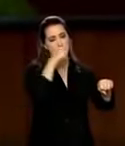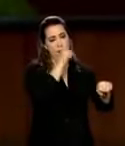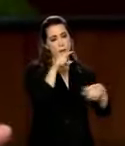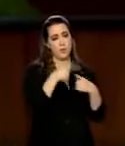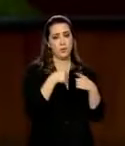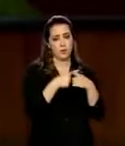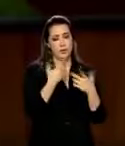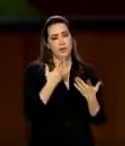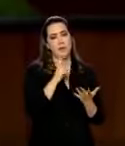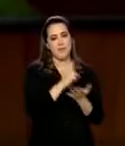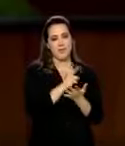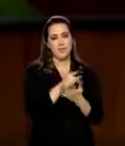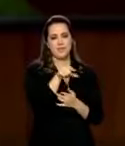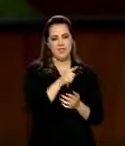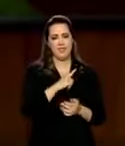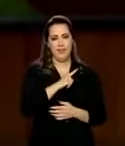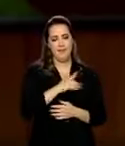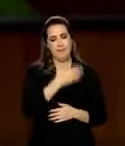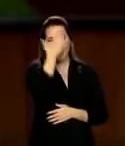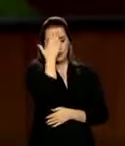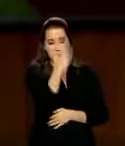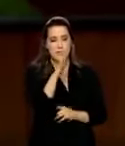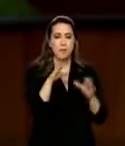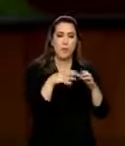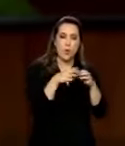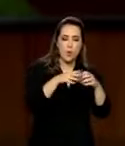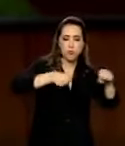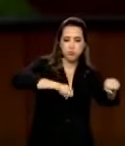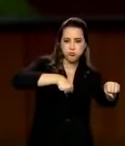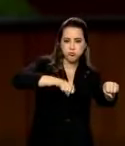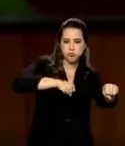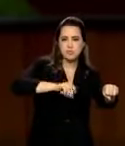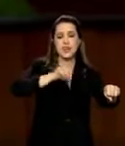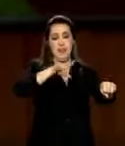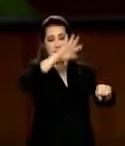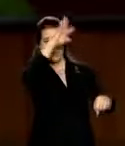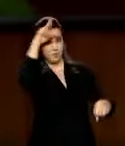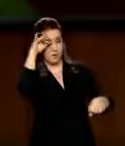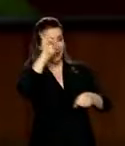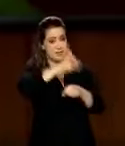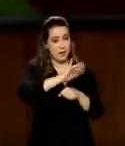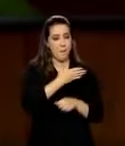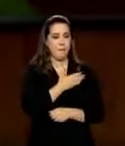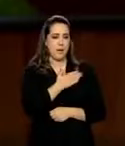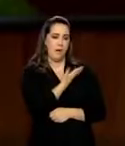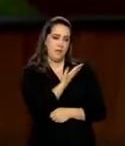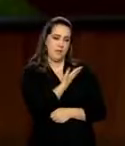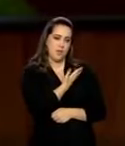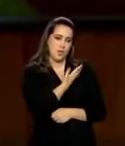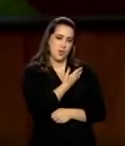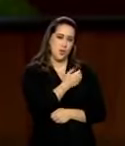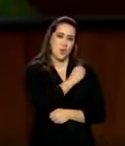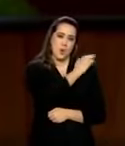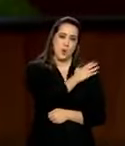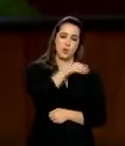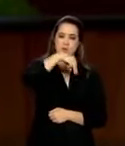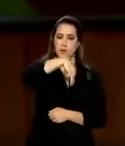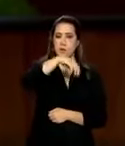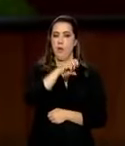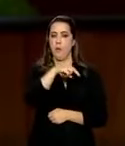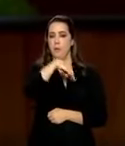acabou ocorrendo da mesma maneira. Eu quero agradecer ao grupo de motociclistas, ao povo de Manaus, ao meu amigo Coronel Menezes, que participou também